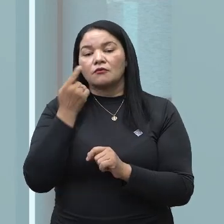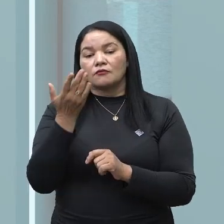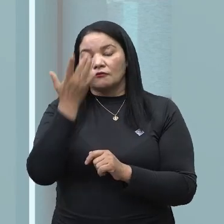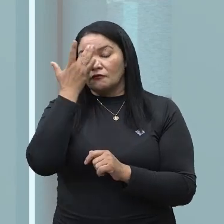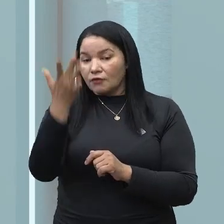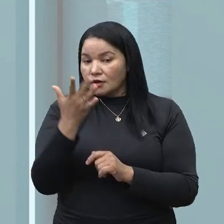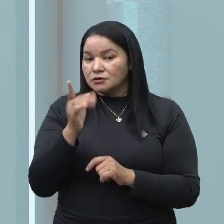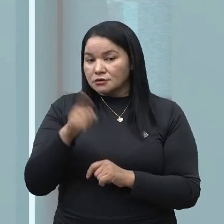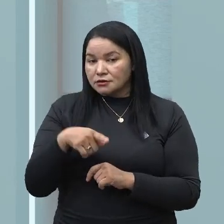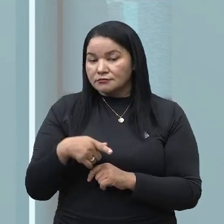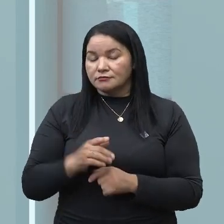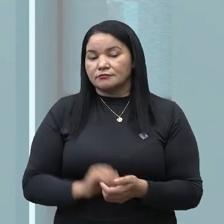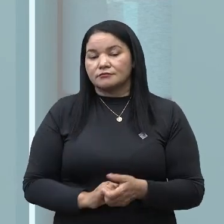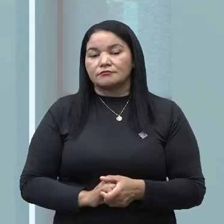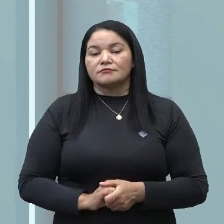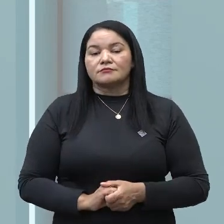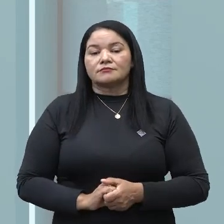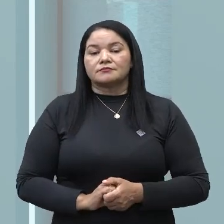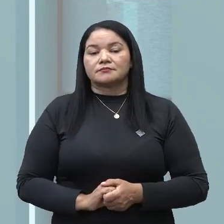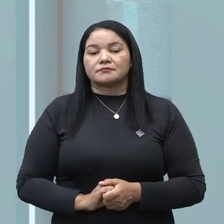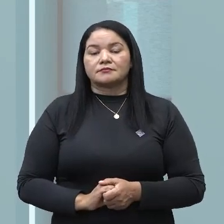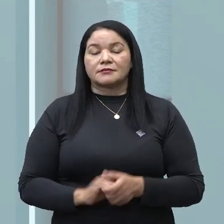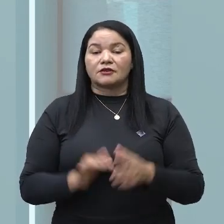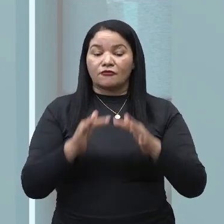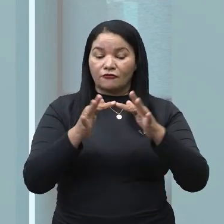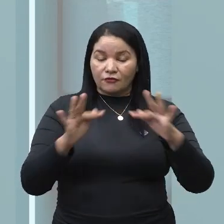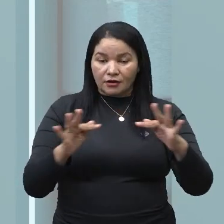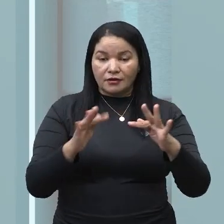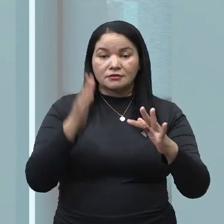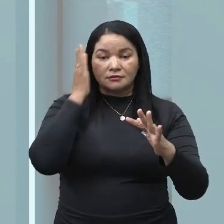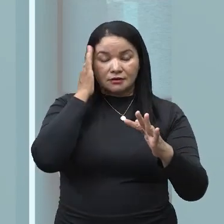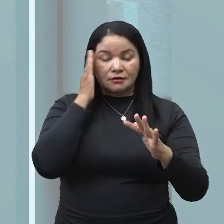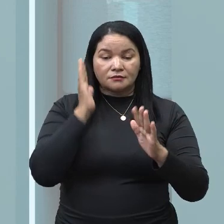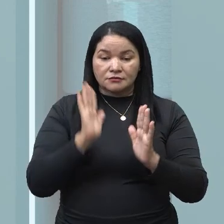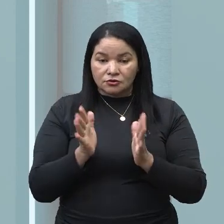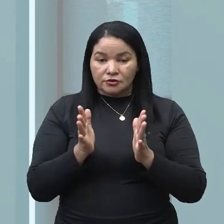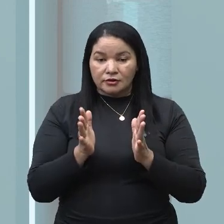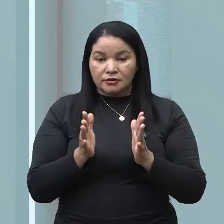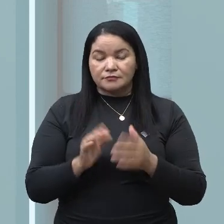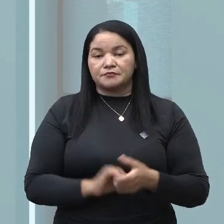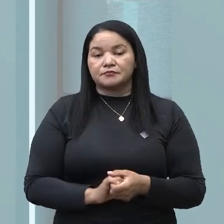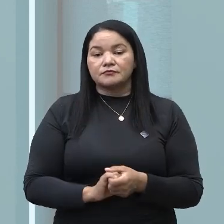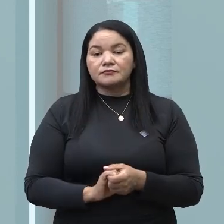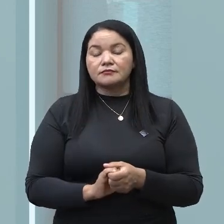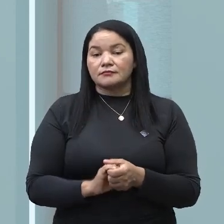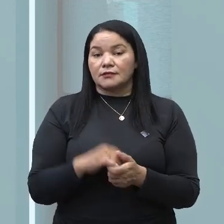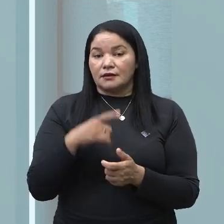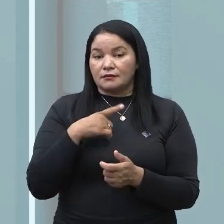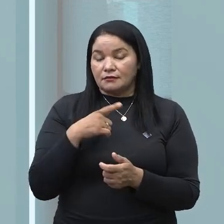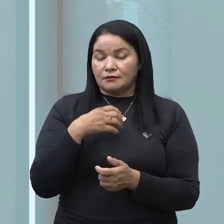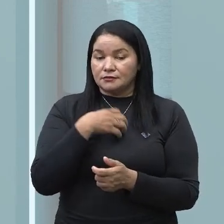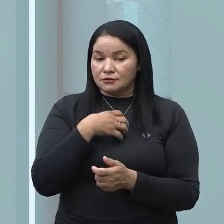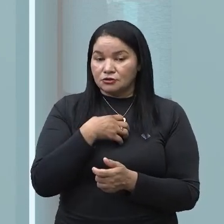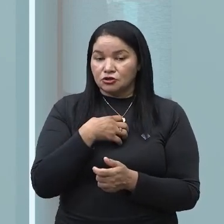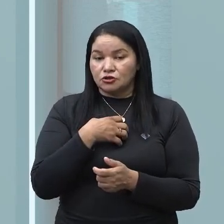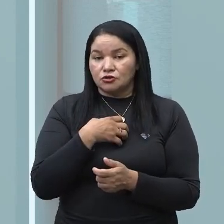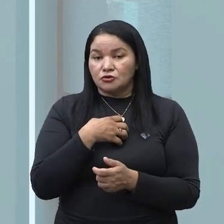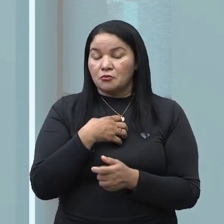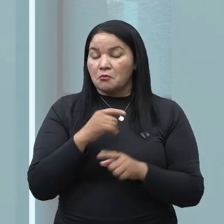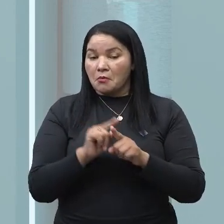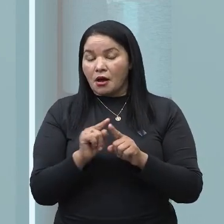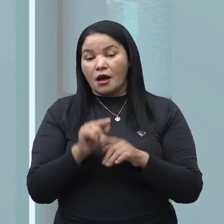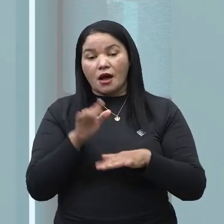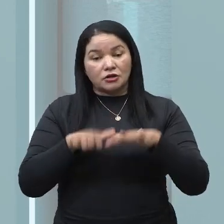sabemos o que é uma frase, né? Trabalhamos já aqui o que é uma frase. Frase ela vai ter um sentido, não necessariamente ela vai ter um